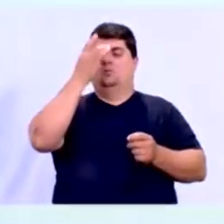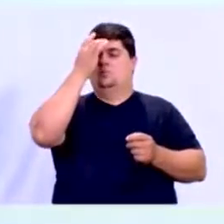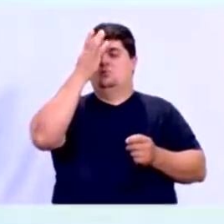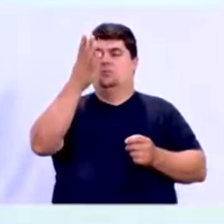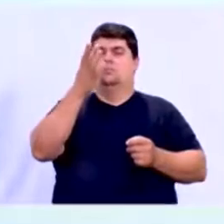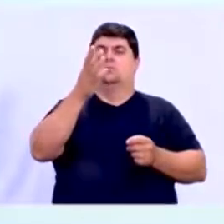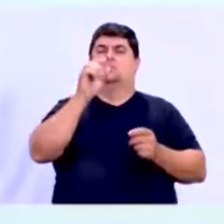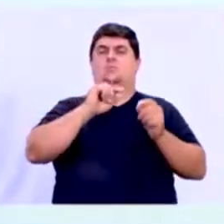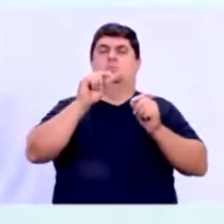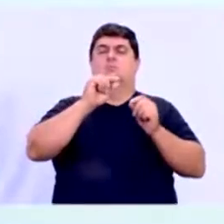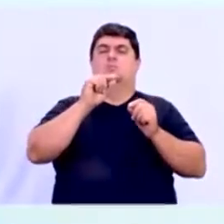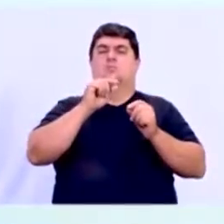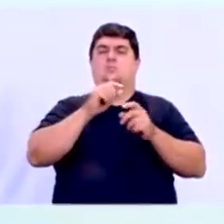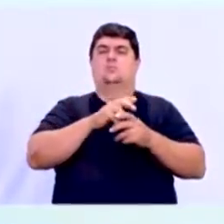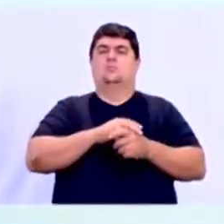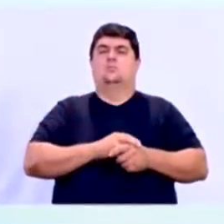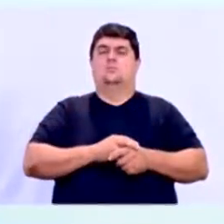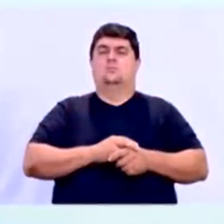fácil,